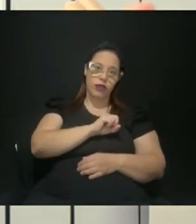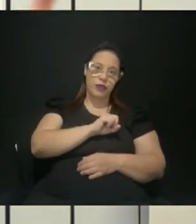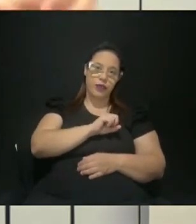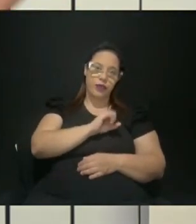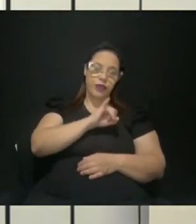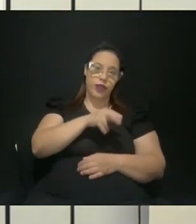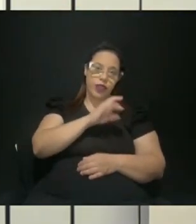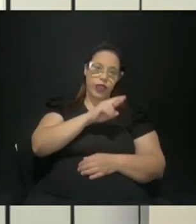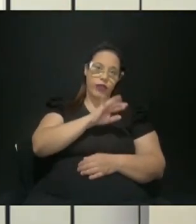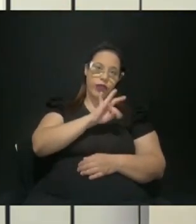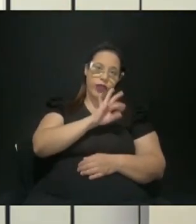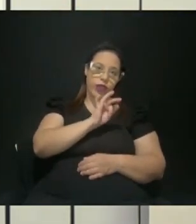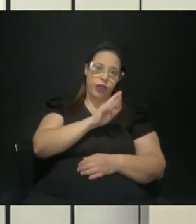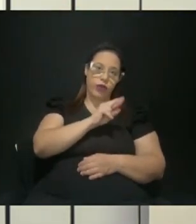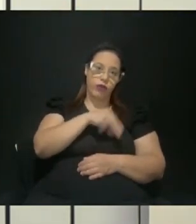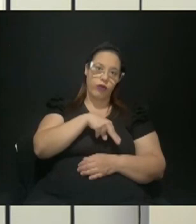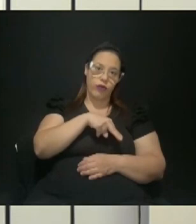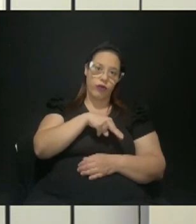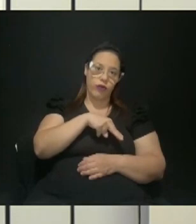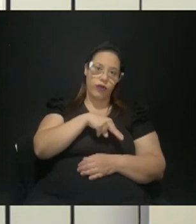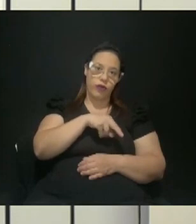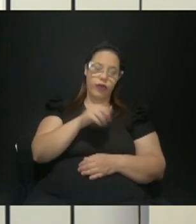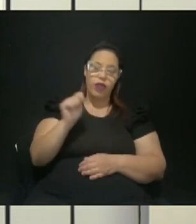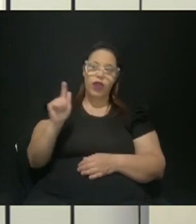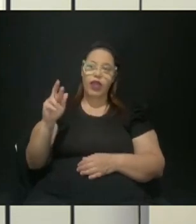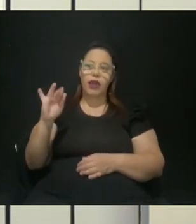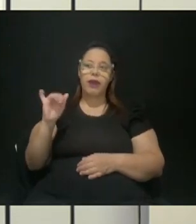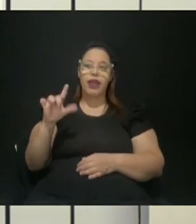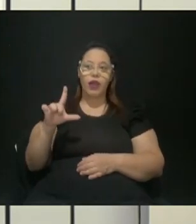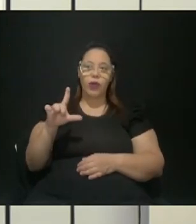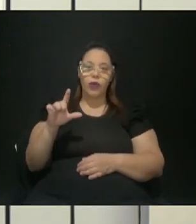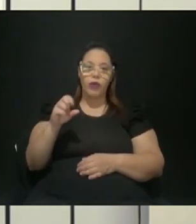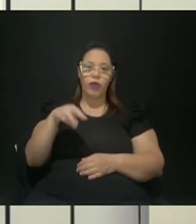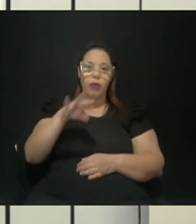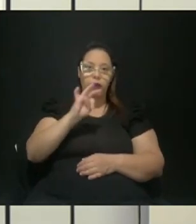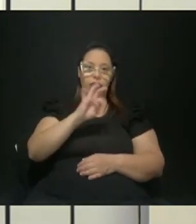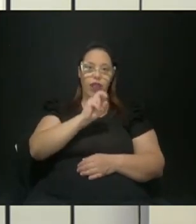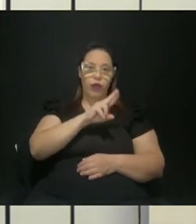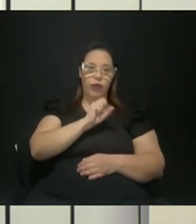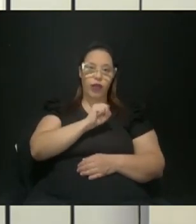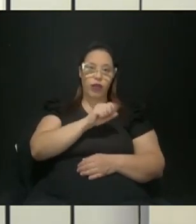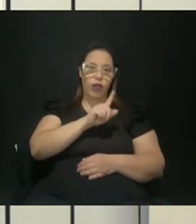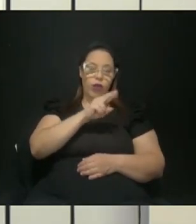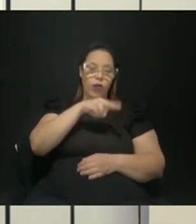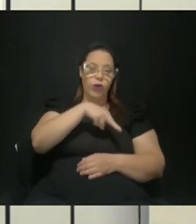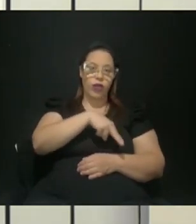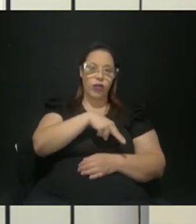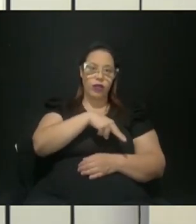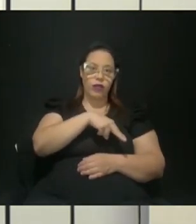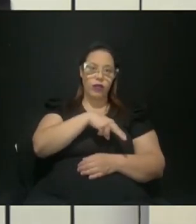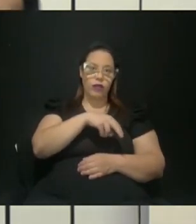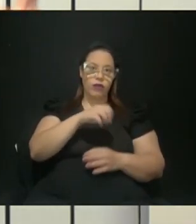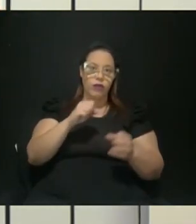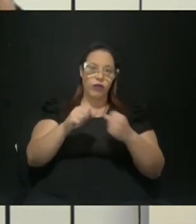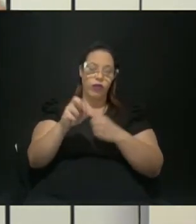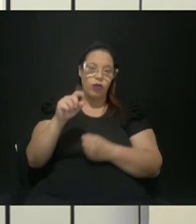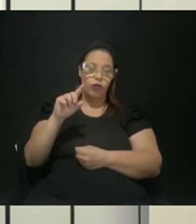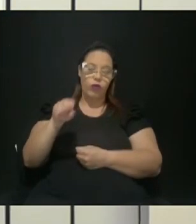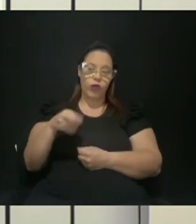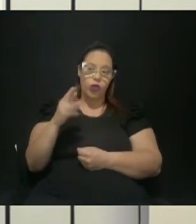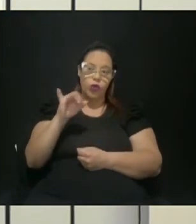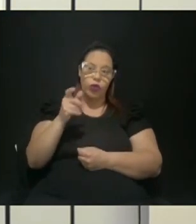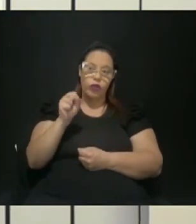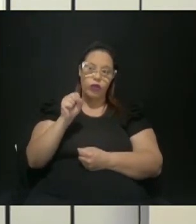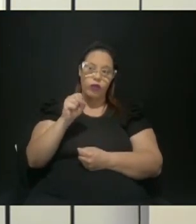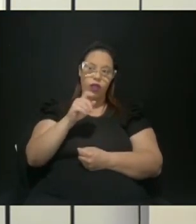lateral esquerda. Gabriel Bispo, Matheus Bueno e Lua Dias no meio campo e no ataque João Vitor de um lado, Ayrton do